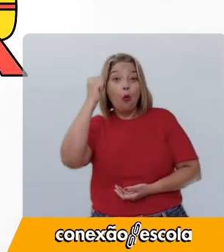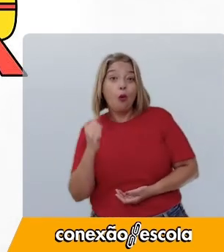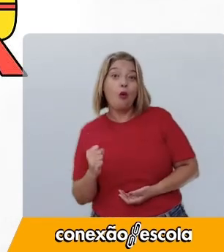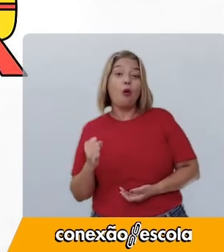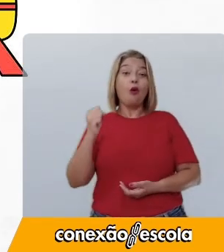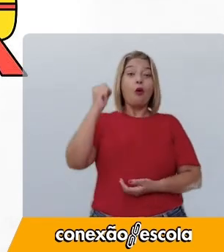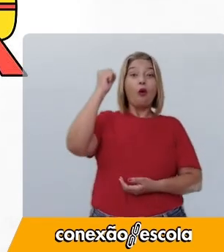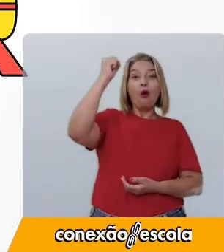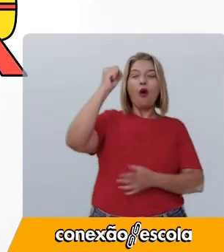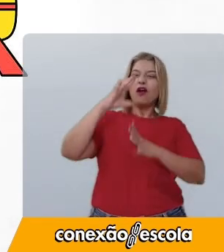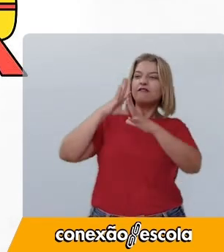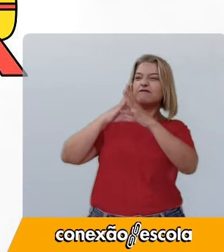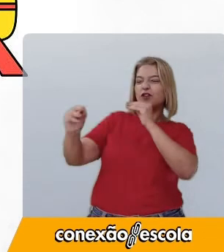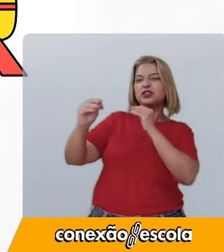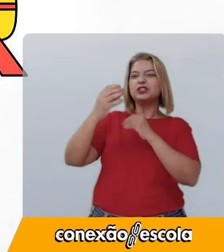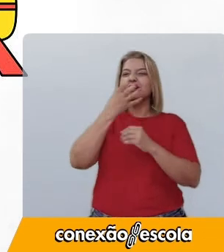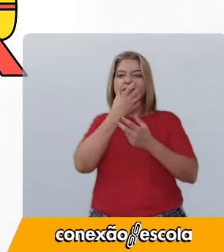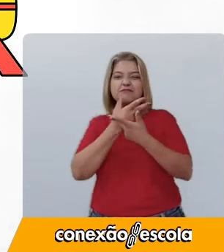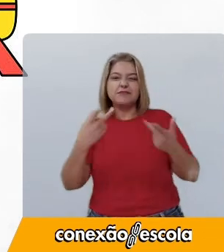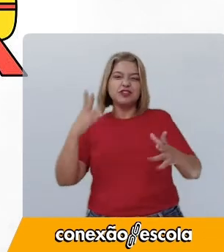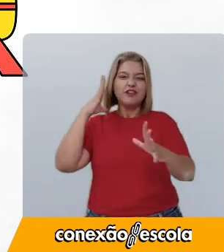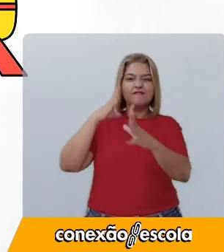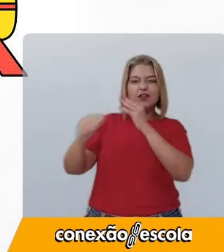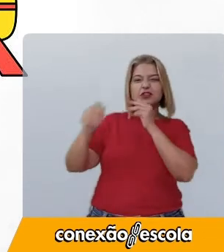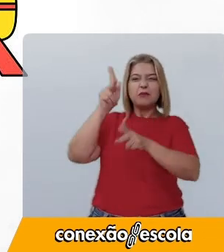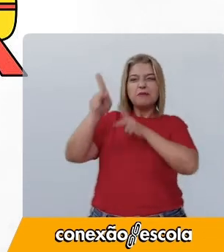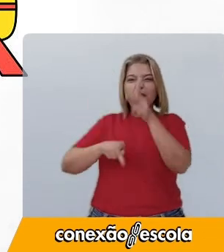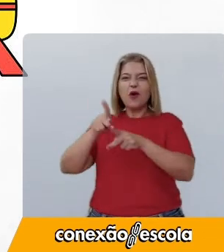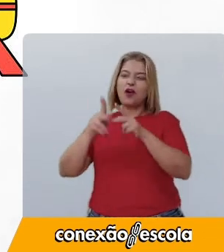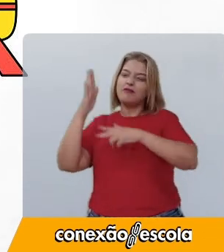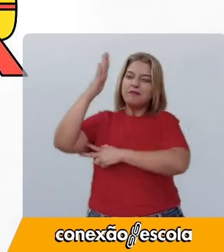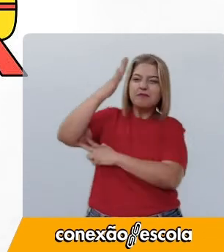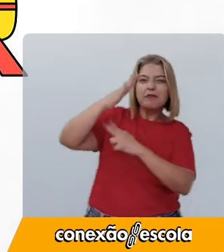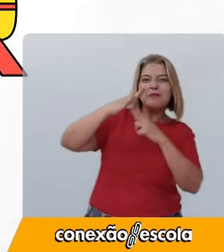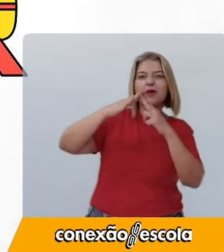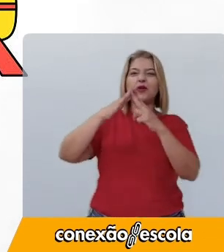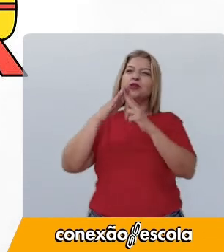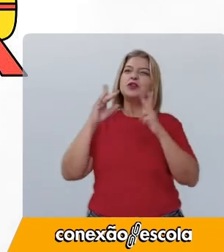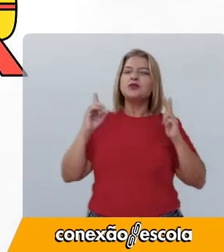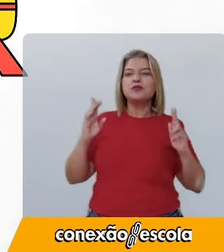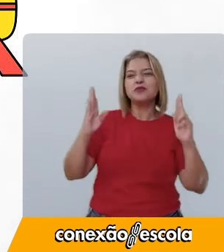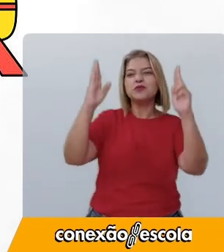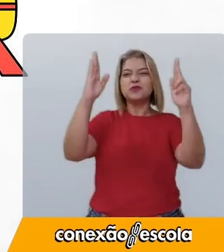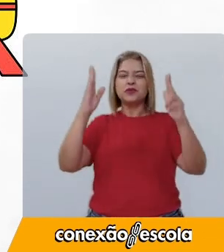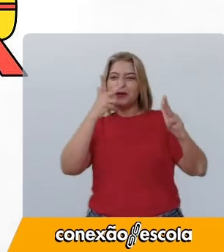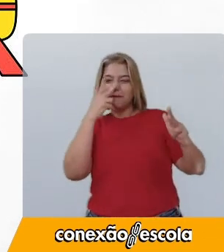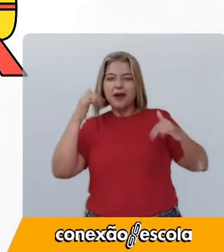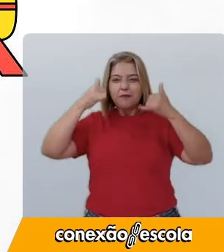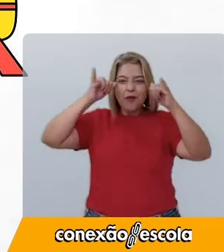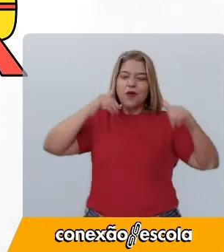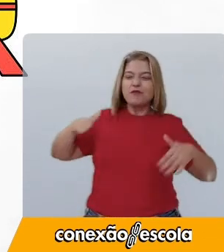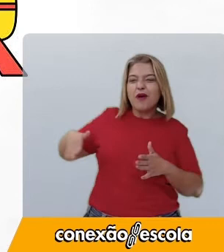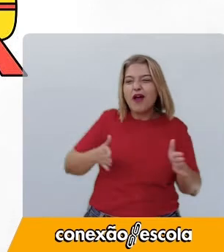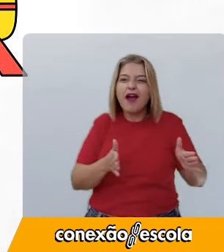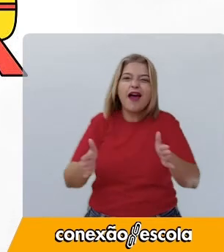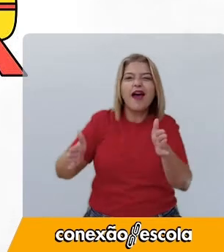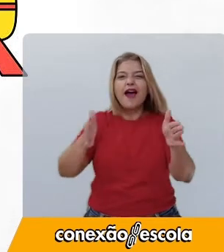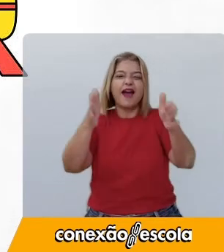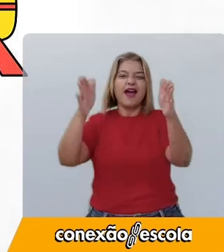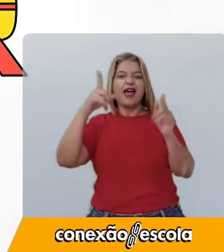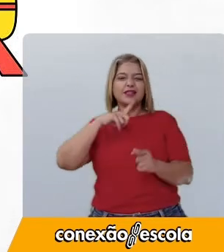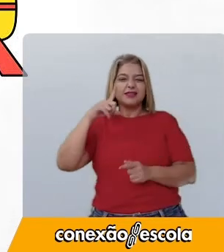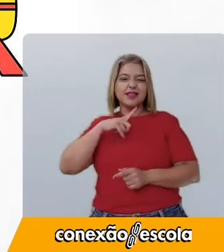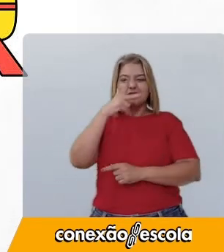Oh! Foge bicho, foge povo, passa ponte, passa poste, passa pasto, passa boi, passa boiada, passa galho, de